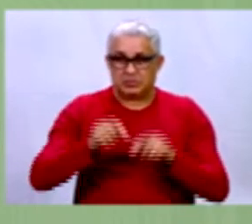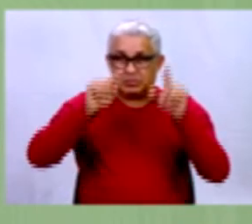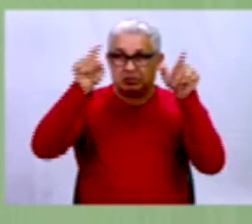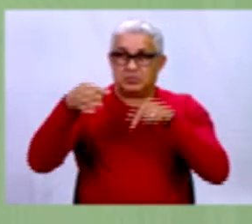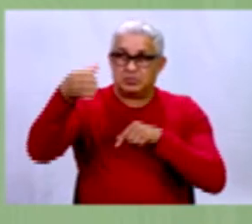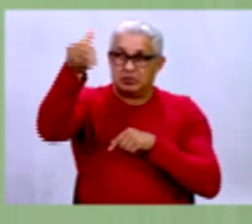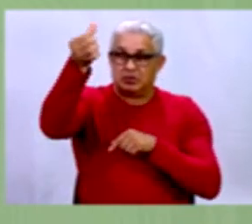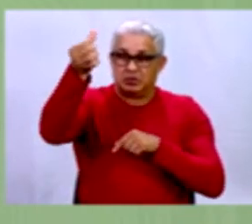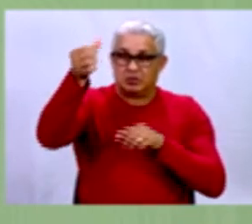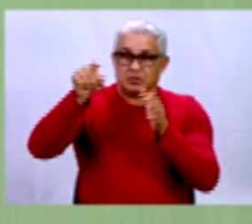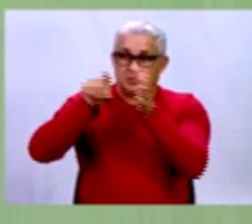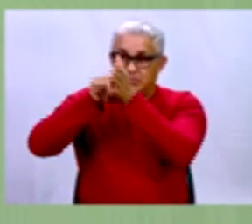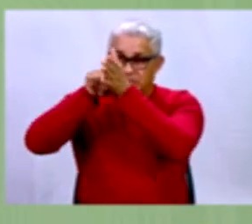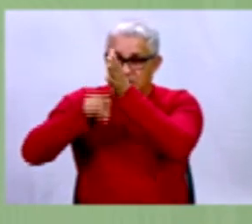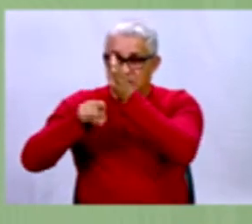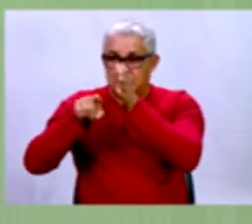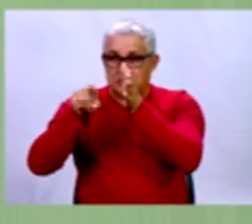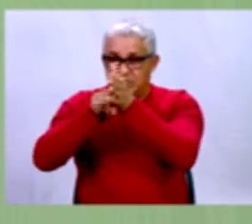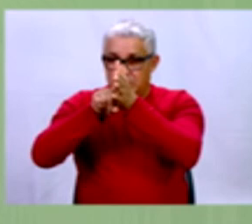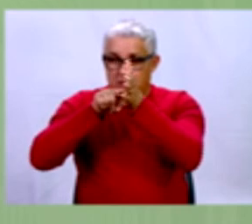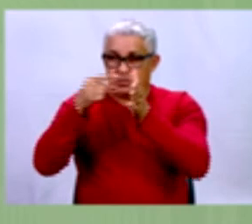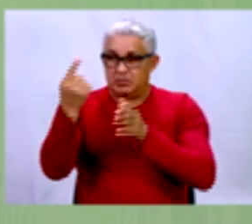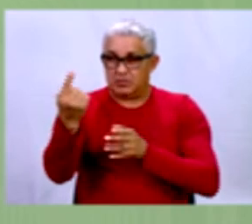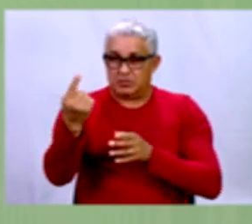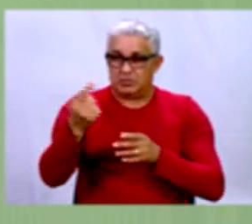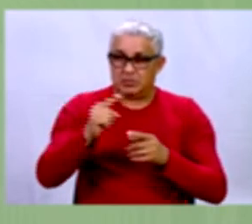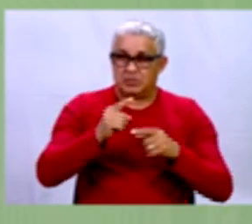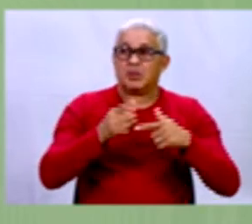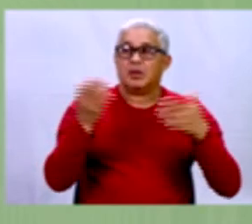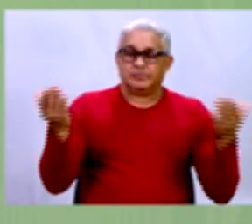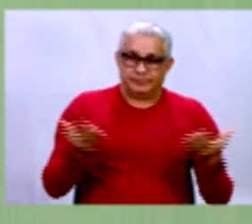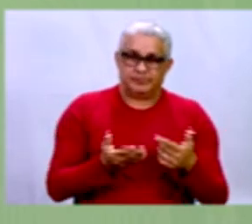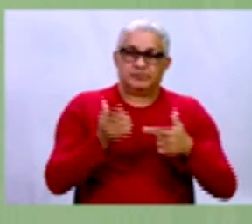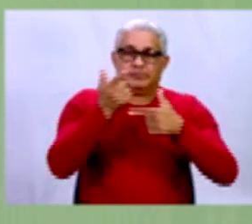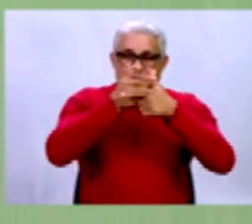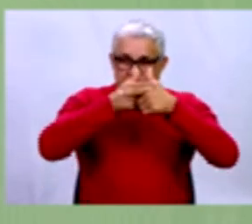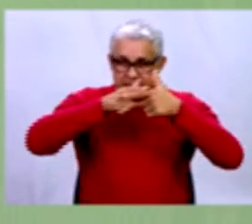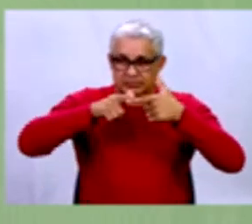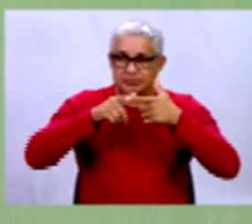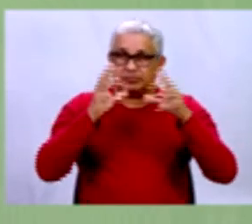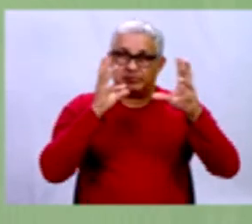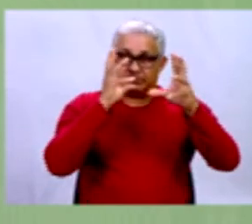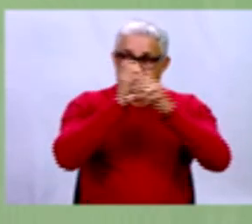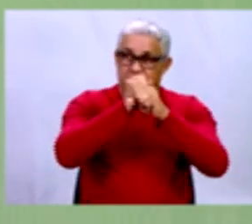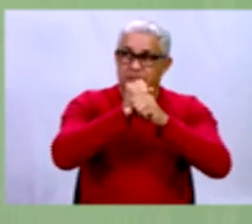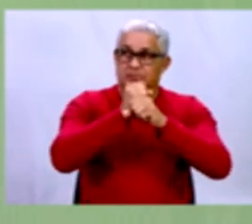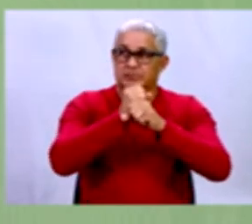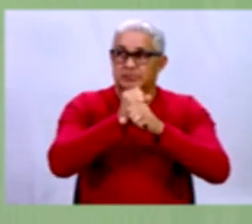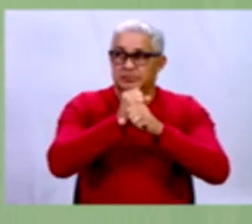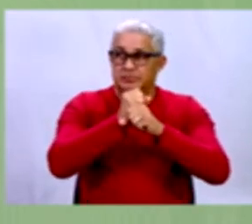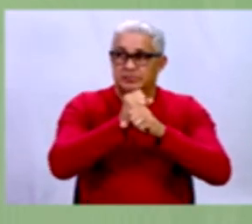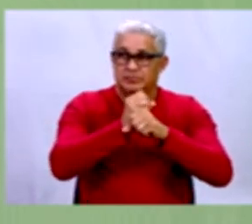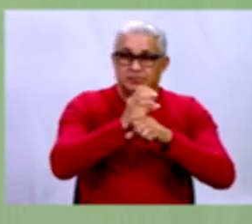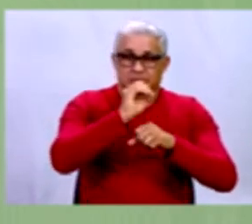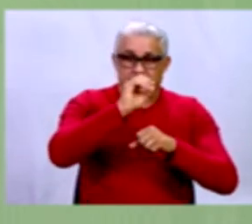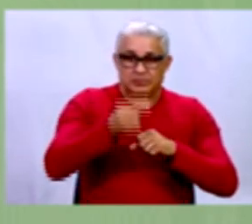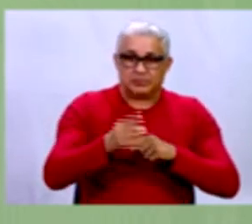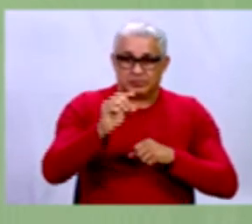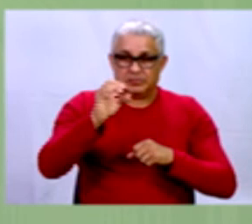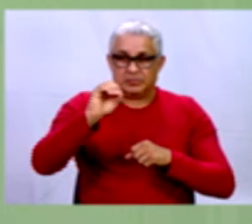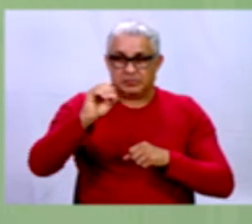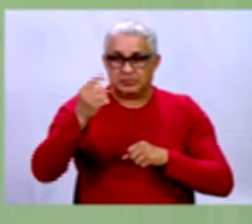6, menos 1. Divididos por, agora a gente vai fazer essa soma aqui, então vai ficar